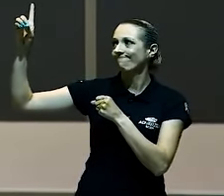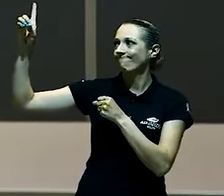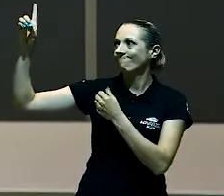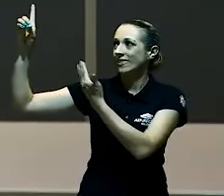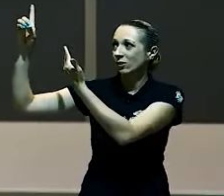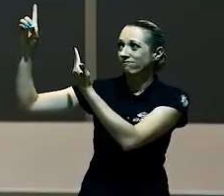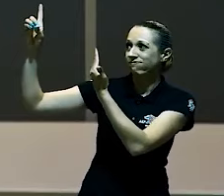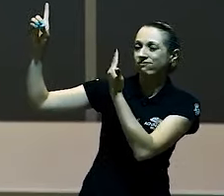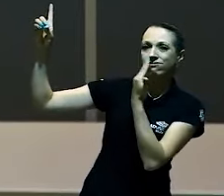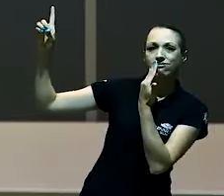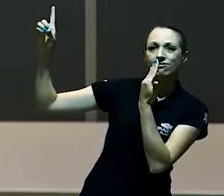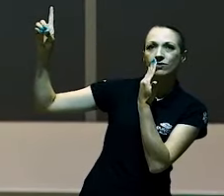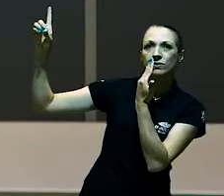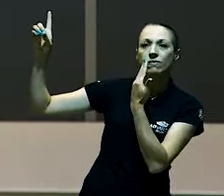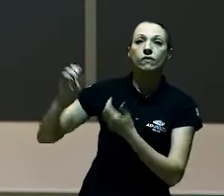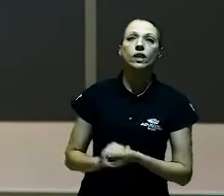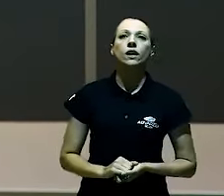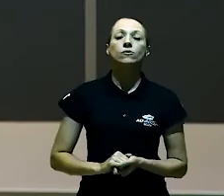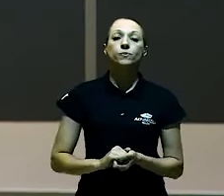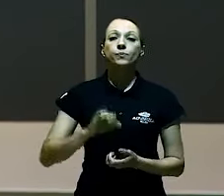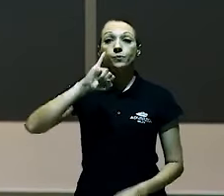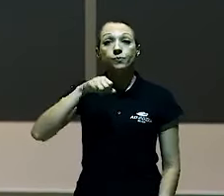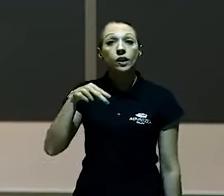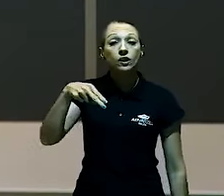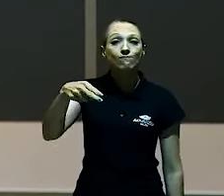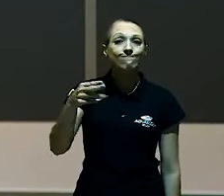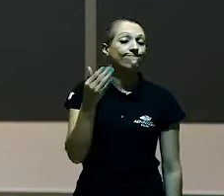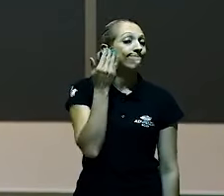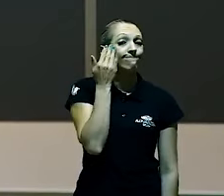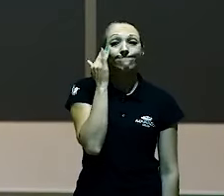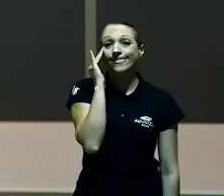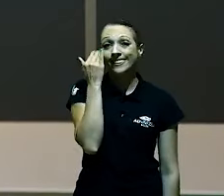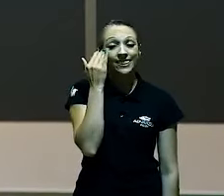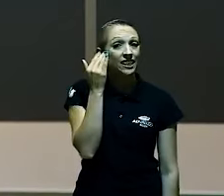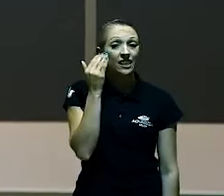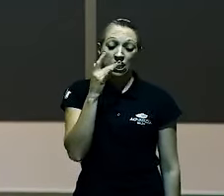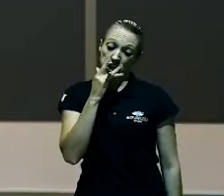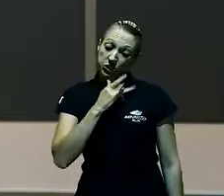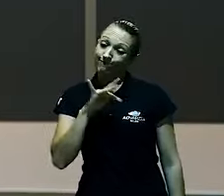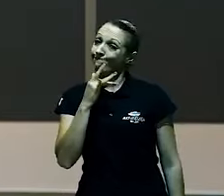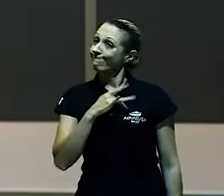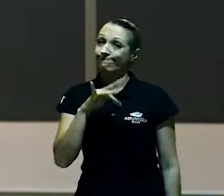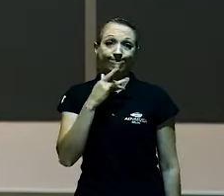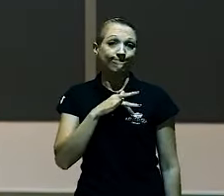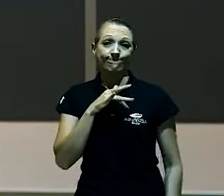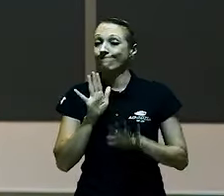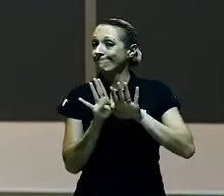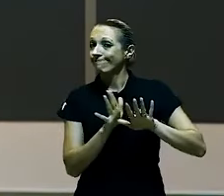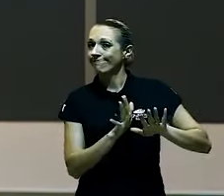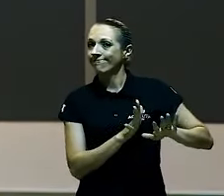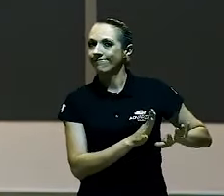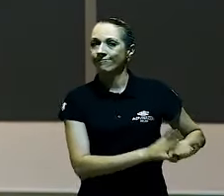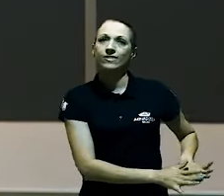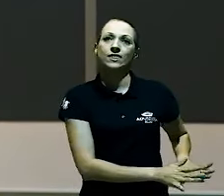acontece no livro de Jonas. Jonas, por não concordar com a misericórdia de Deus, ele resiste a Deus. Se você